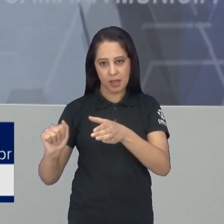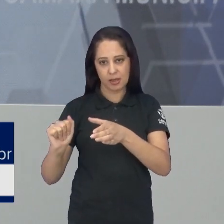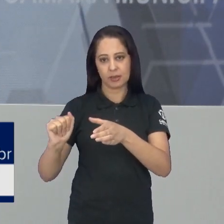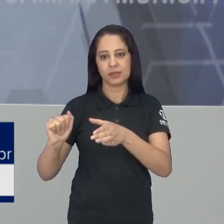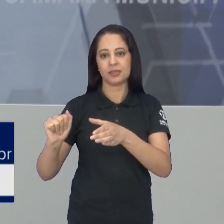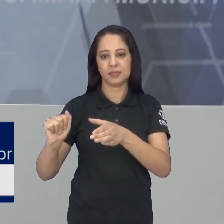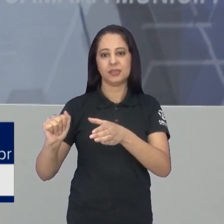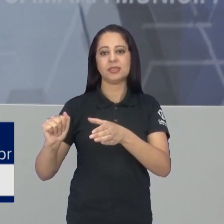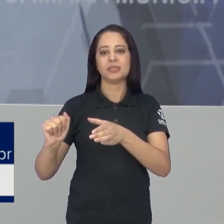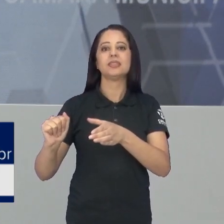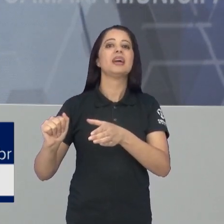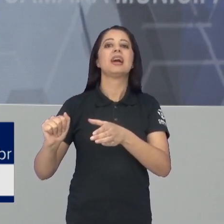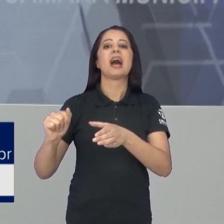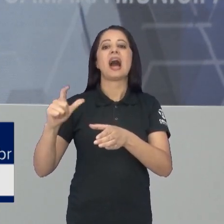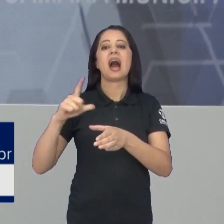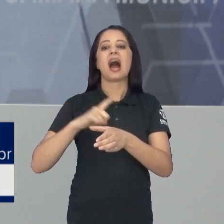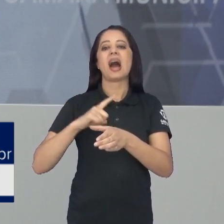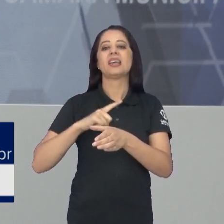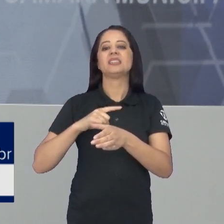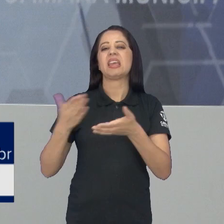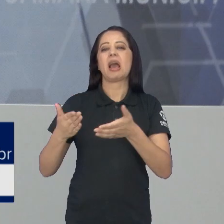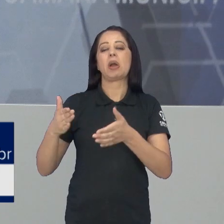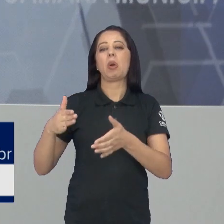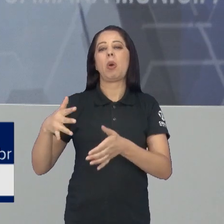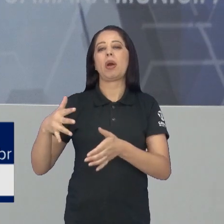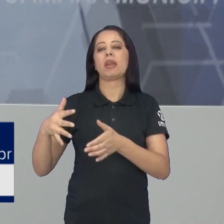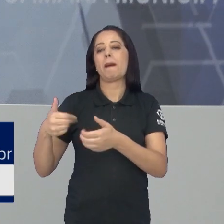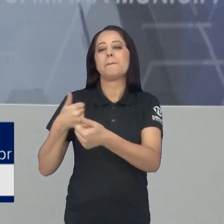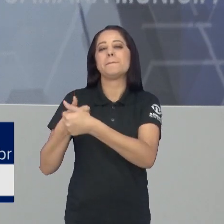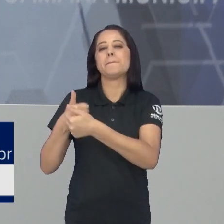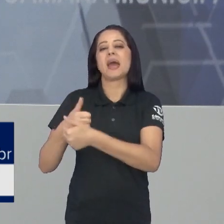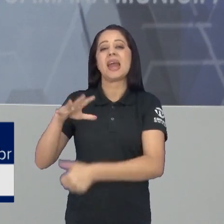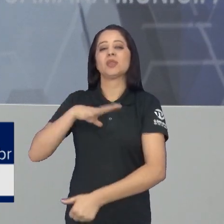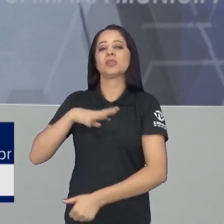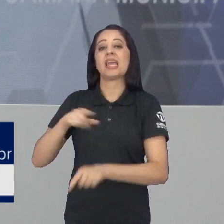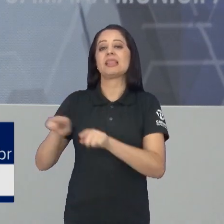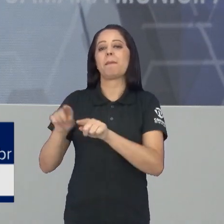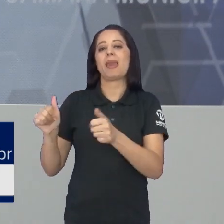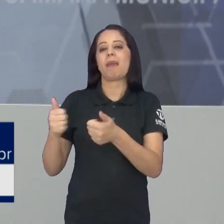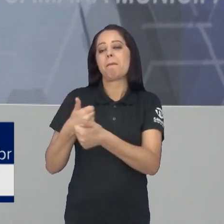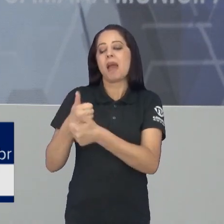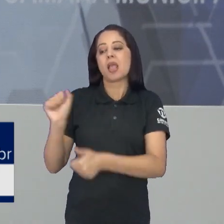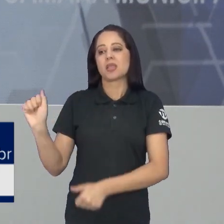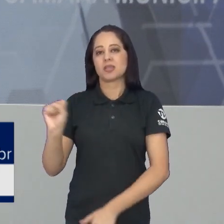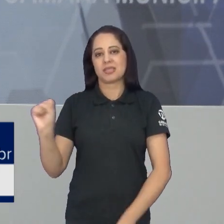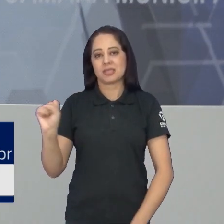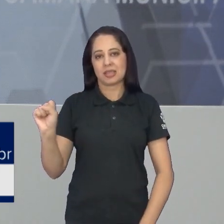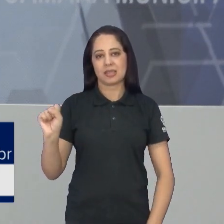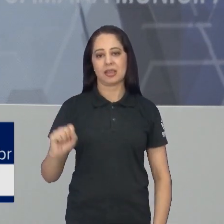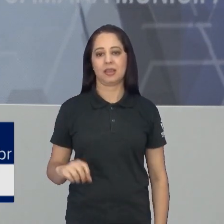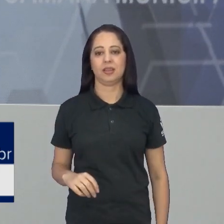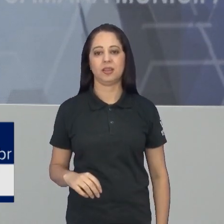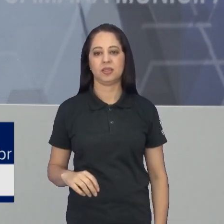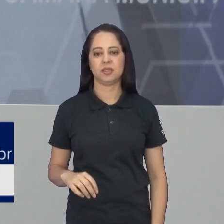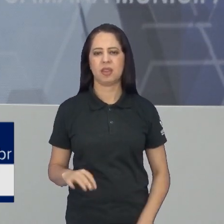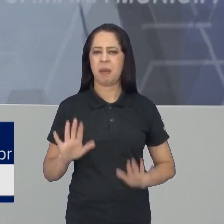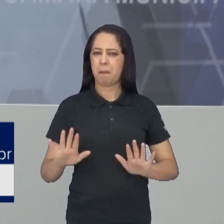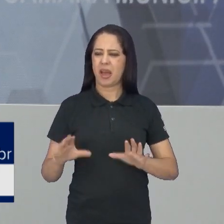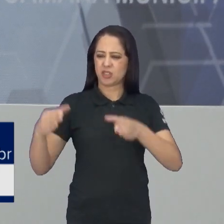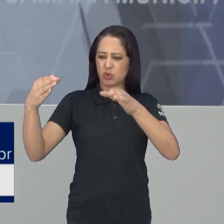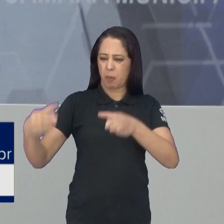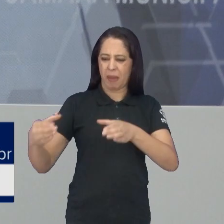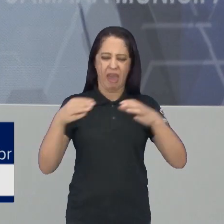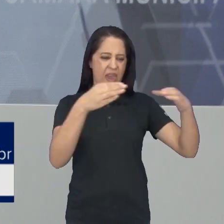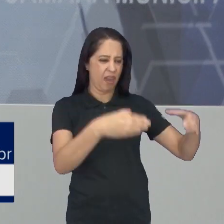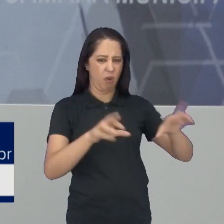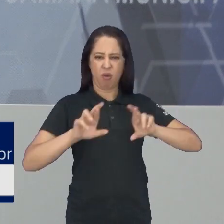numa centralidade que é do Centro Expandido e também do Jardim Satélite. São bairros diferentes, são